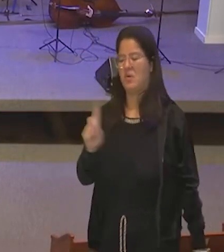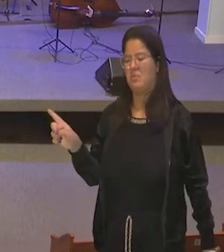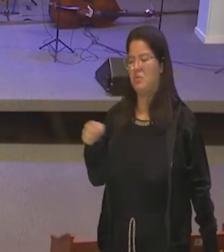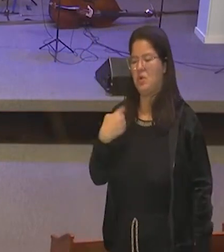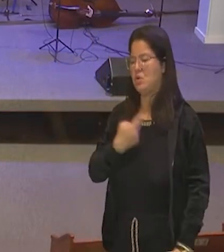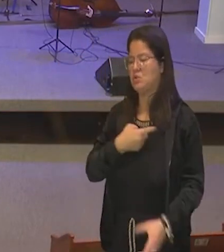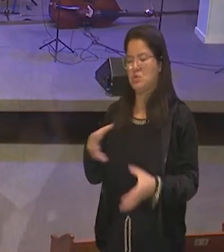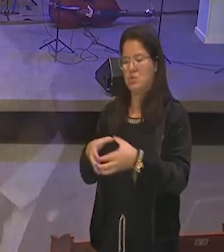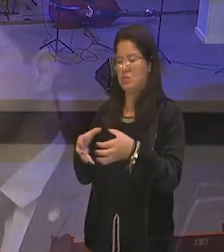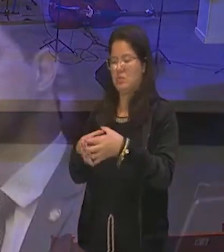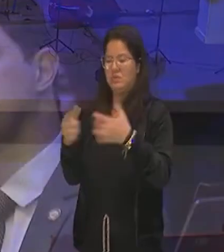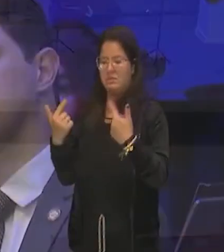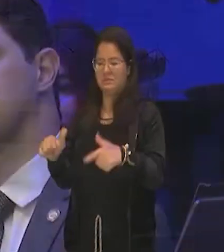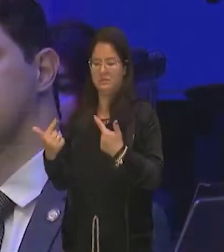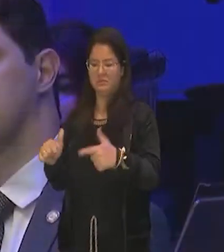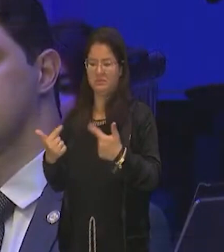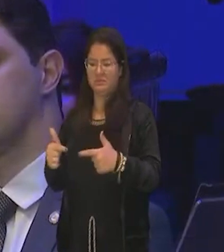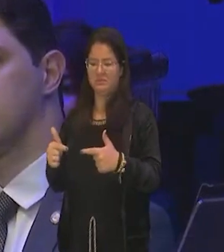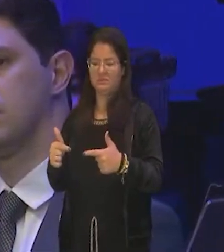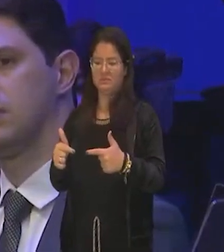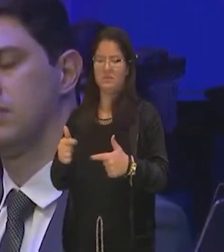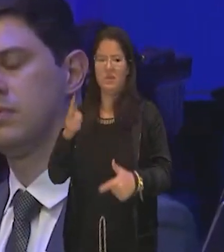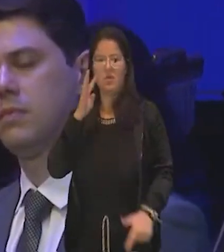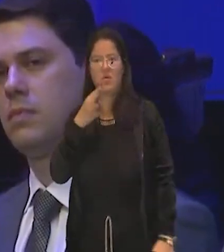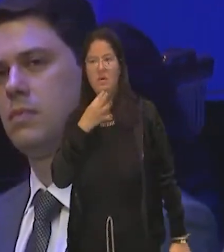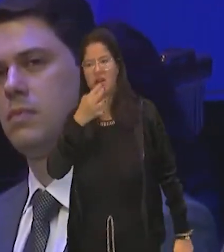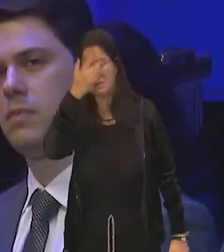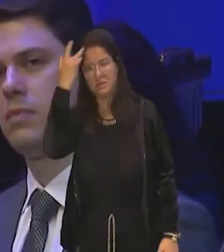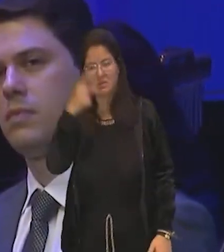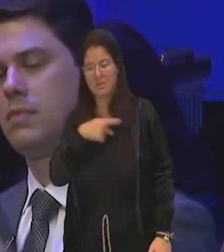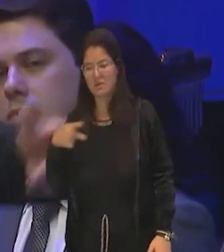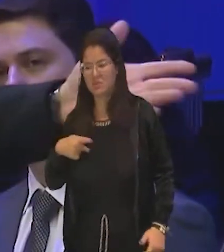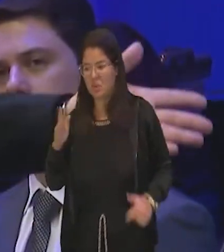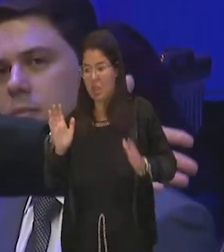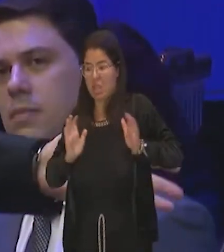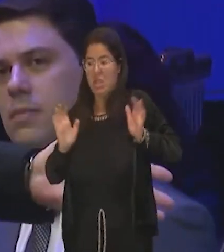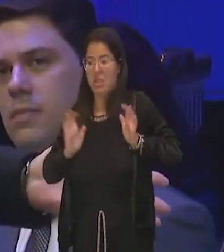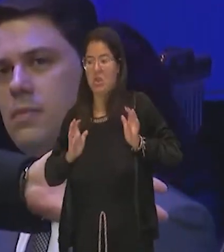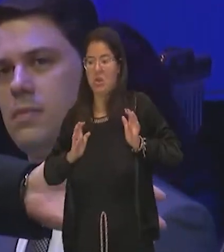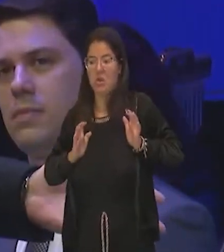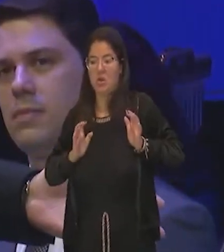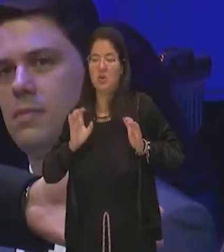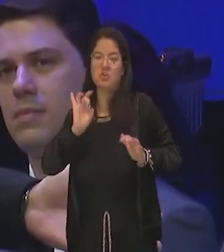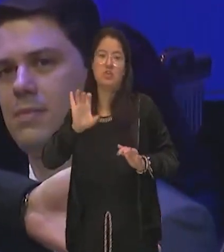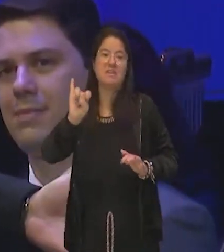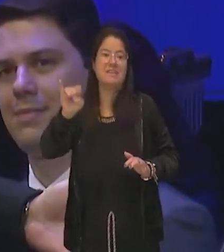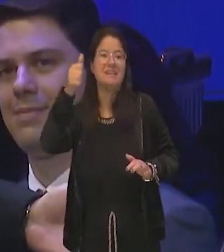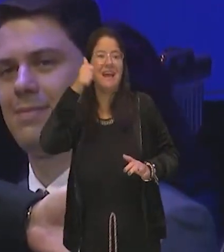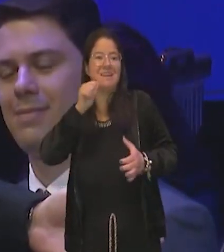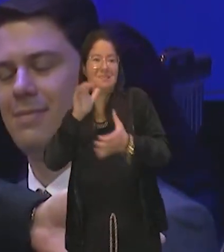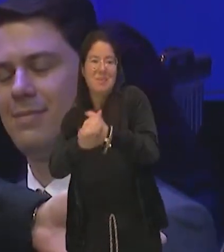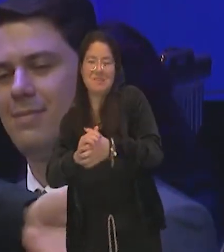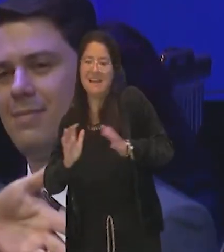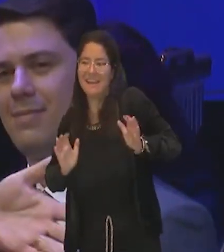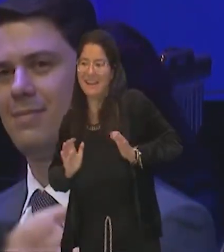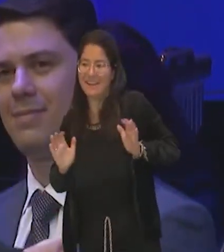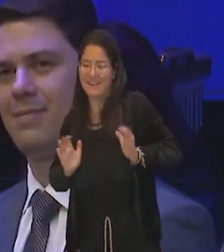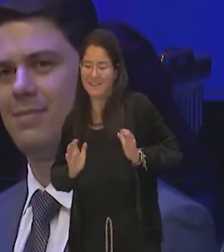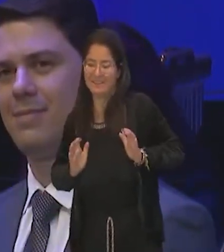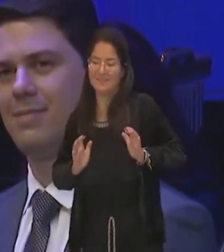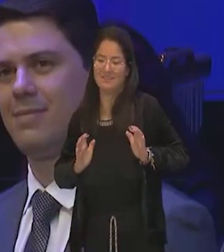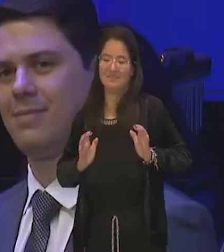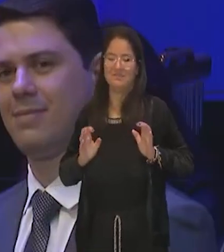convenção, pastor Roberto conhece alguém que ficou rico em nossa convenção? Só se a esposa fosse muito rica,